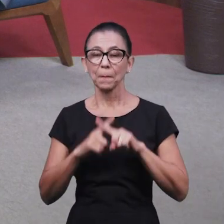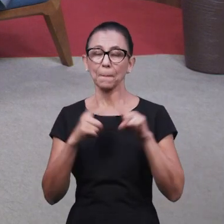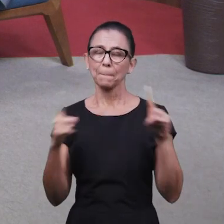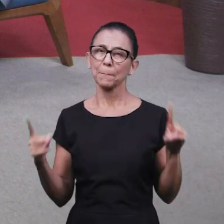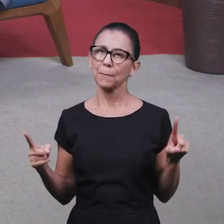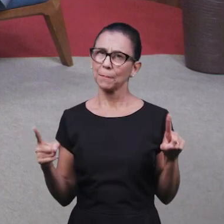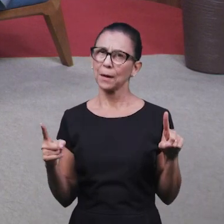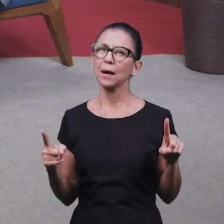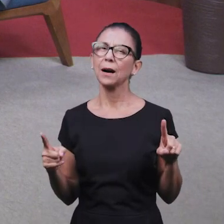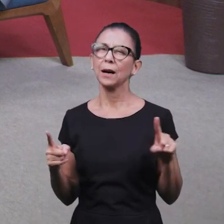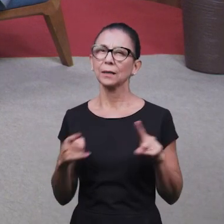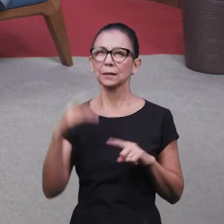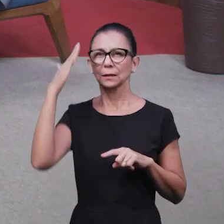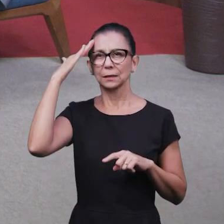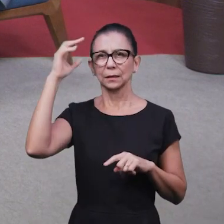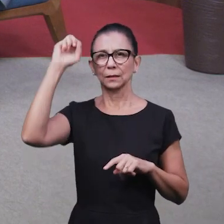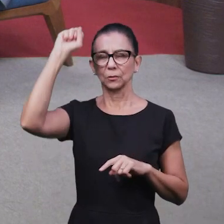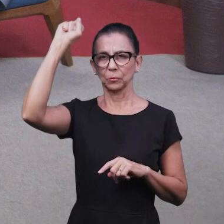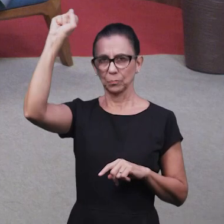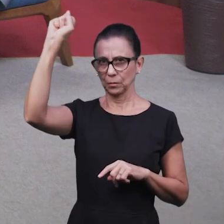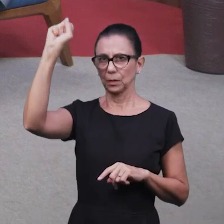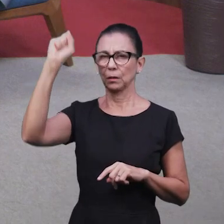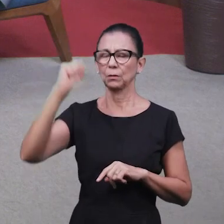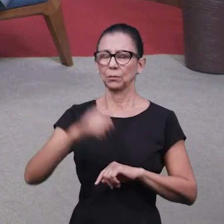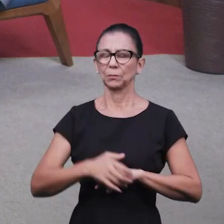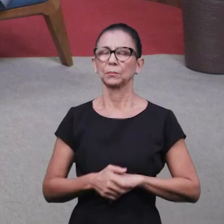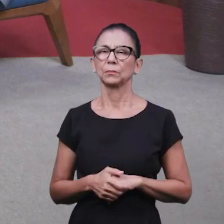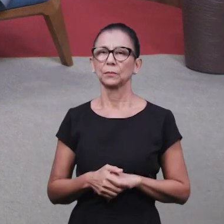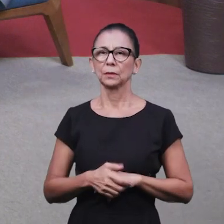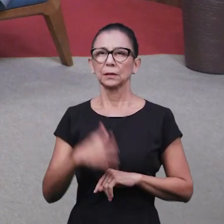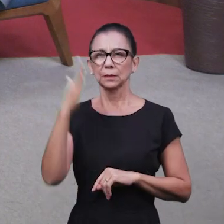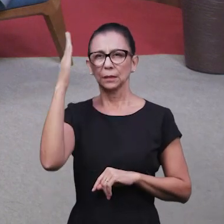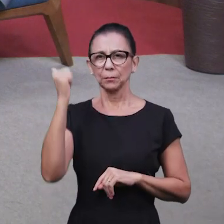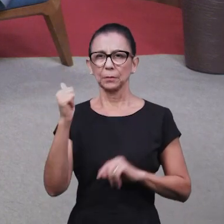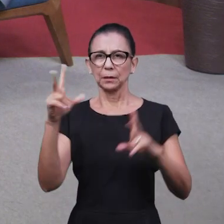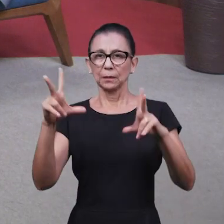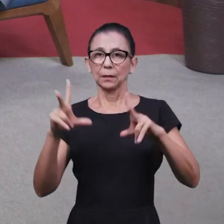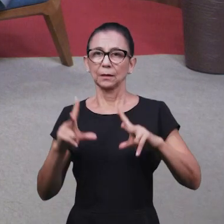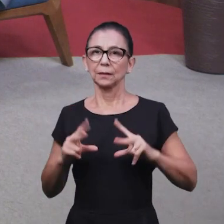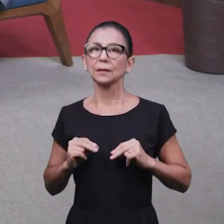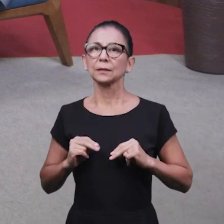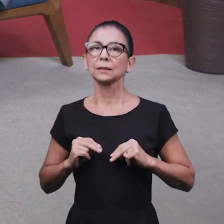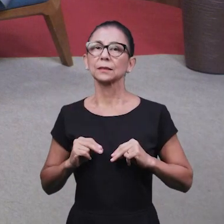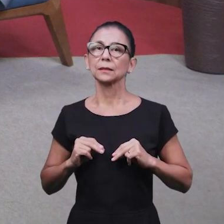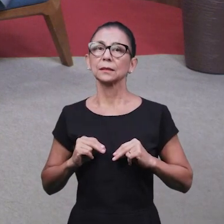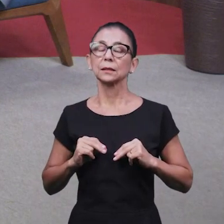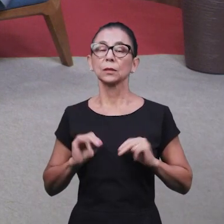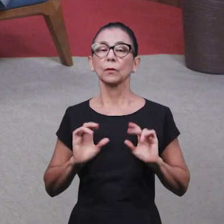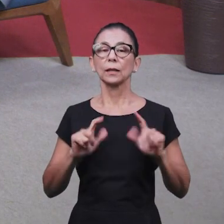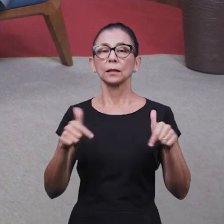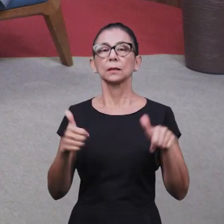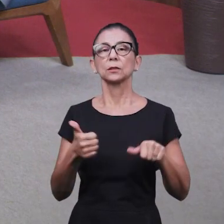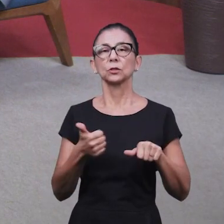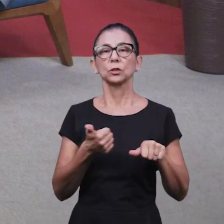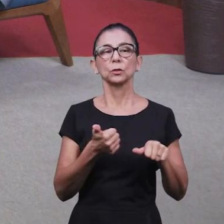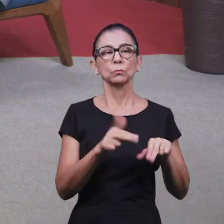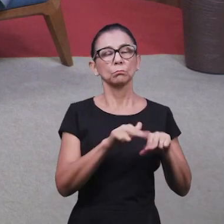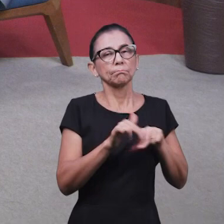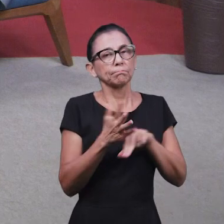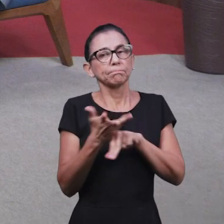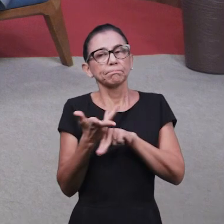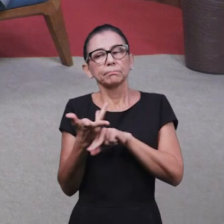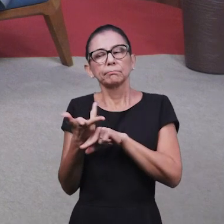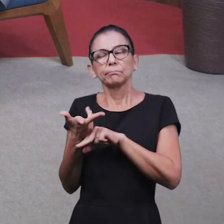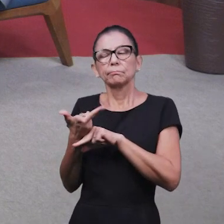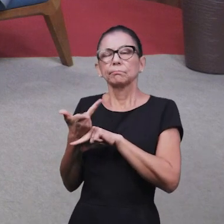estava confirmada com Salomão no capítulo 1 de 1 Reis. Então, esse aspecto é que foi bastante sutil nessa